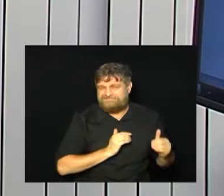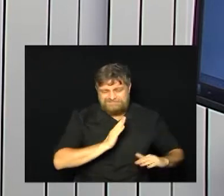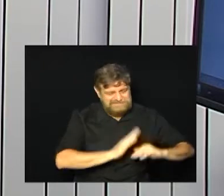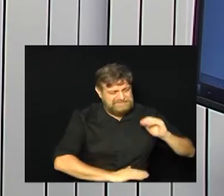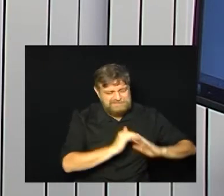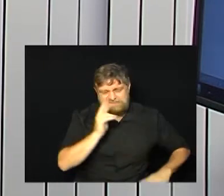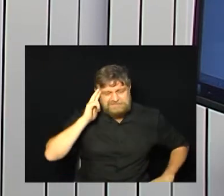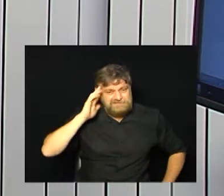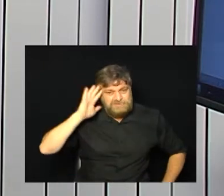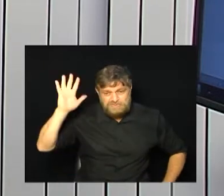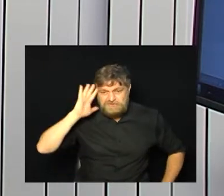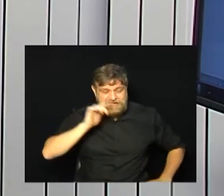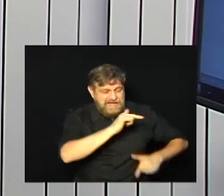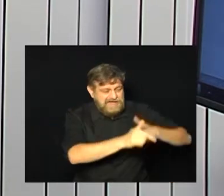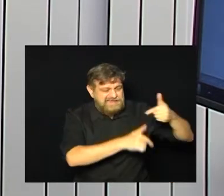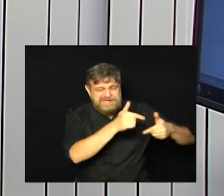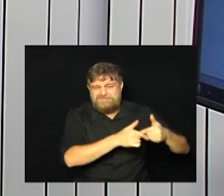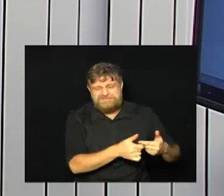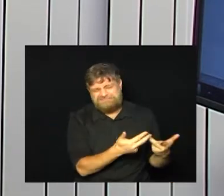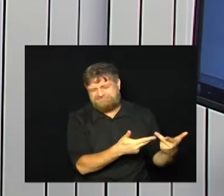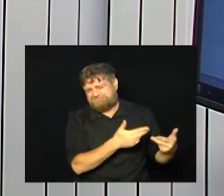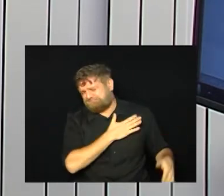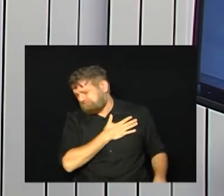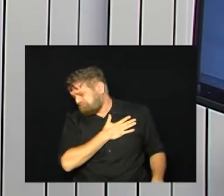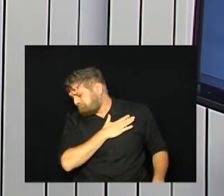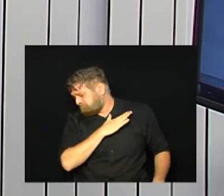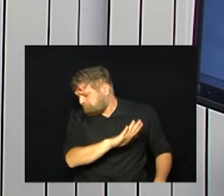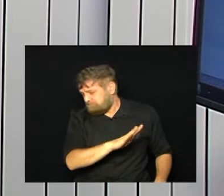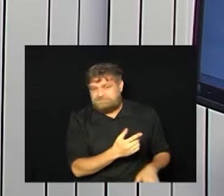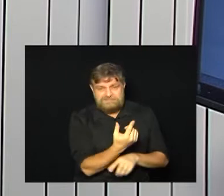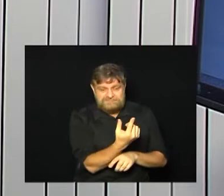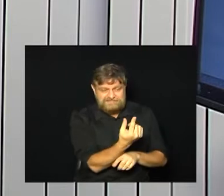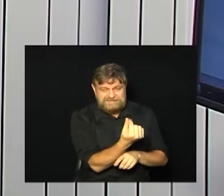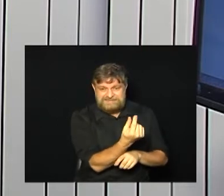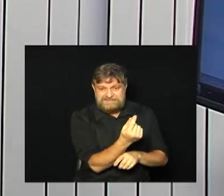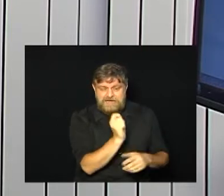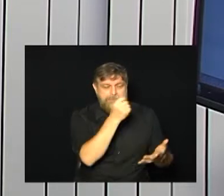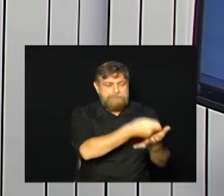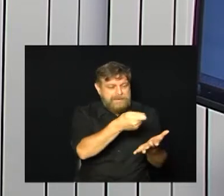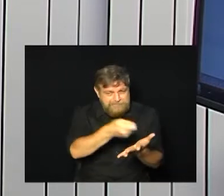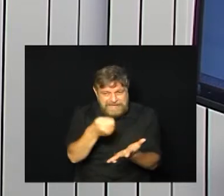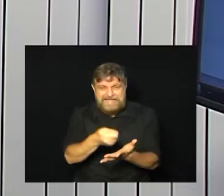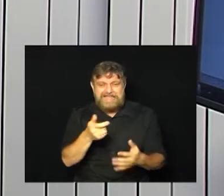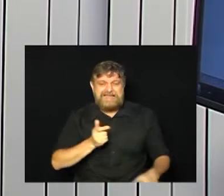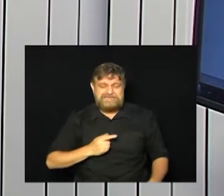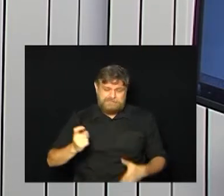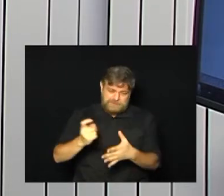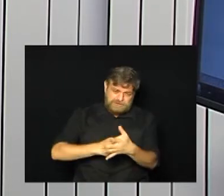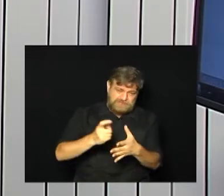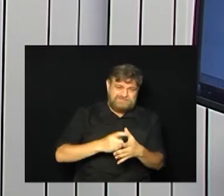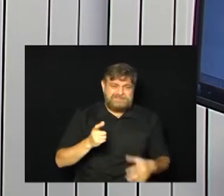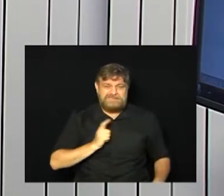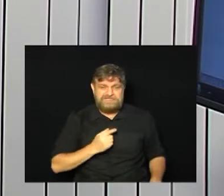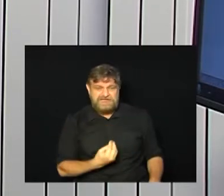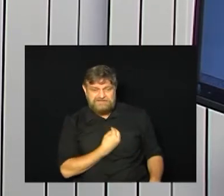o sonho, trabalhar com o que gostaria, e aí a parte financeira para poder pagar as contas, as dívidas,